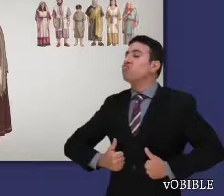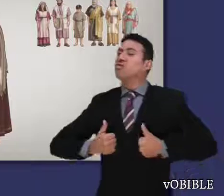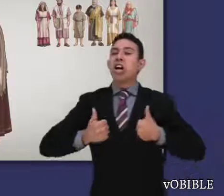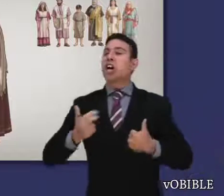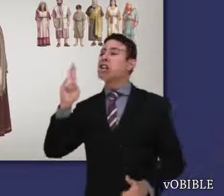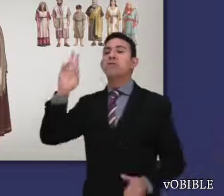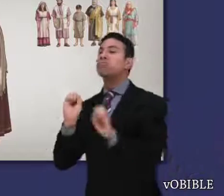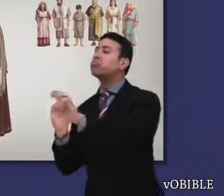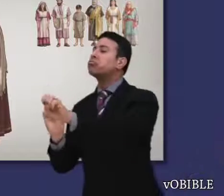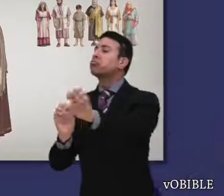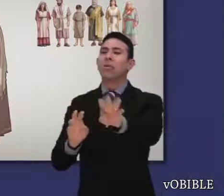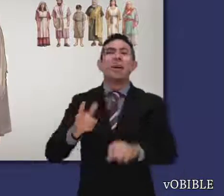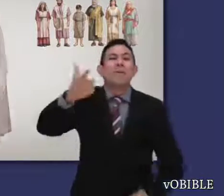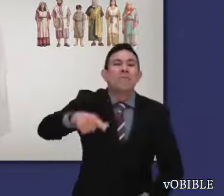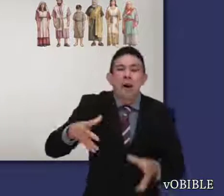e seus apoiadores.